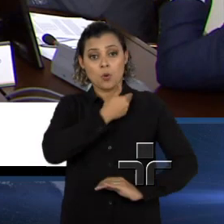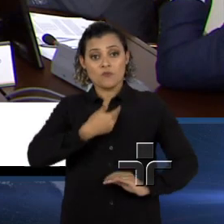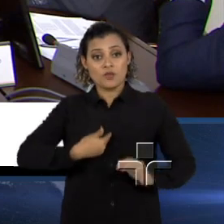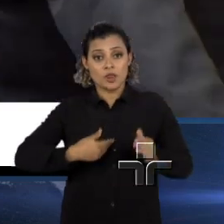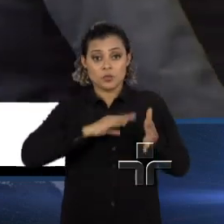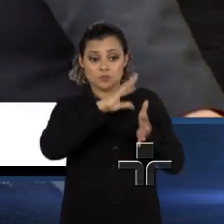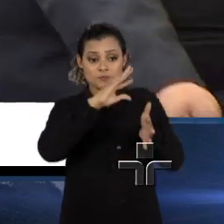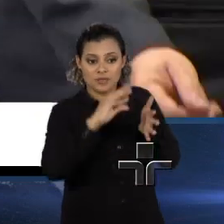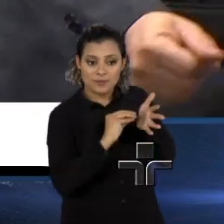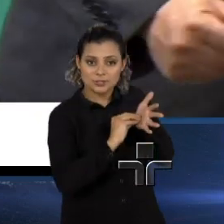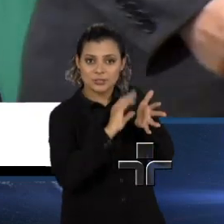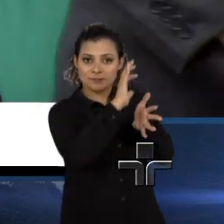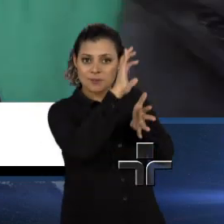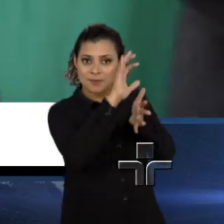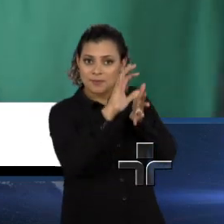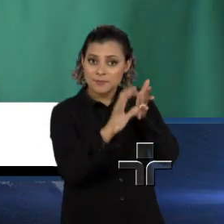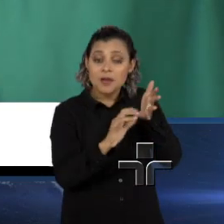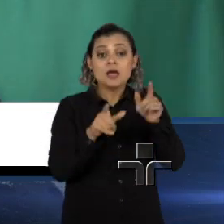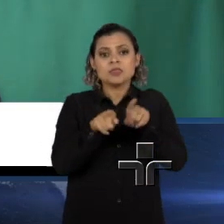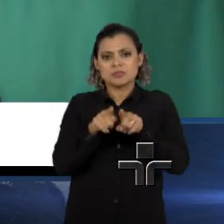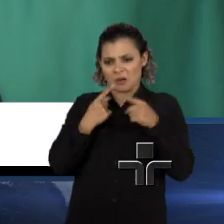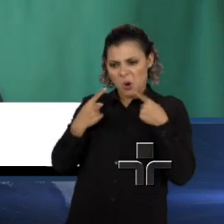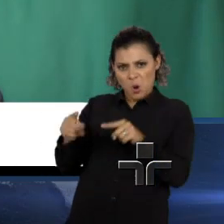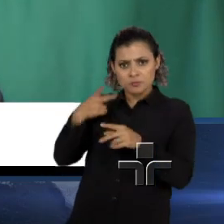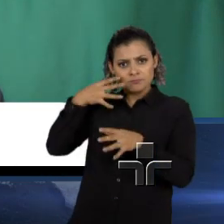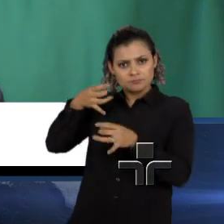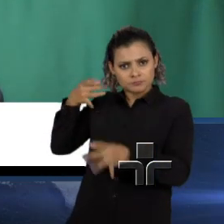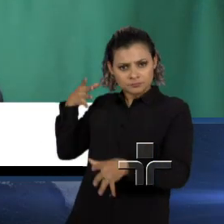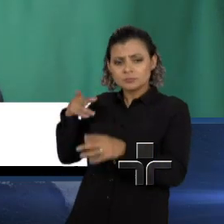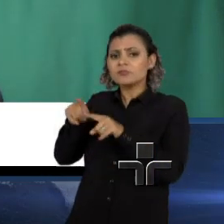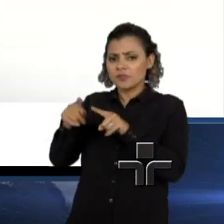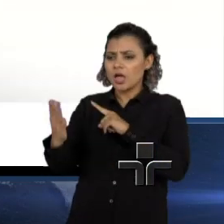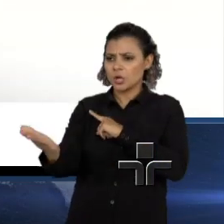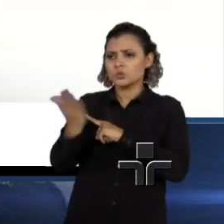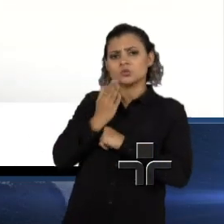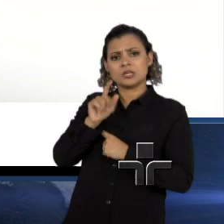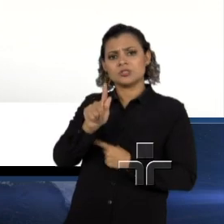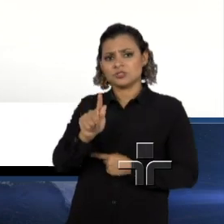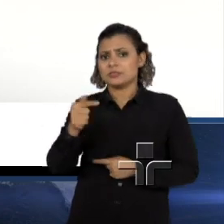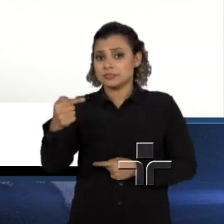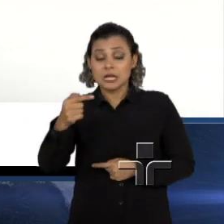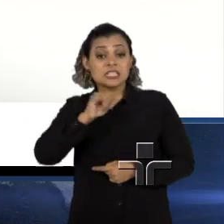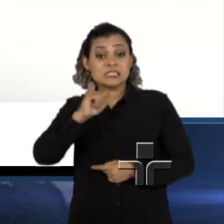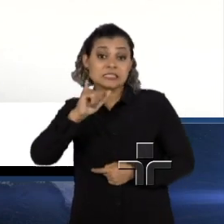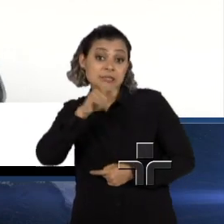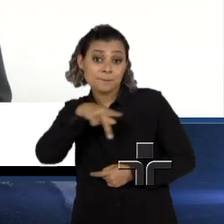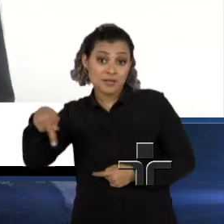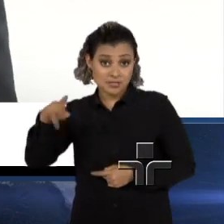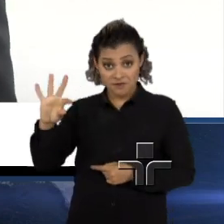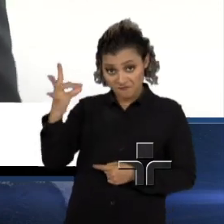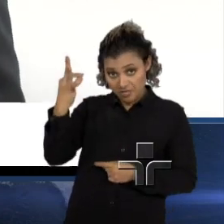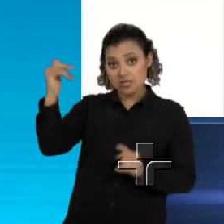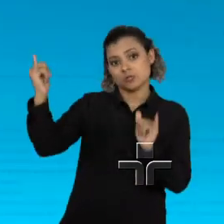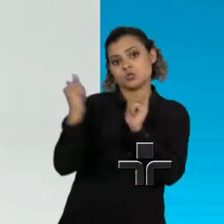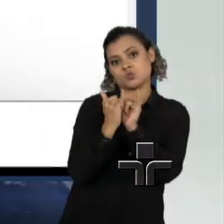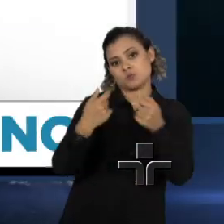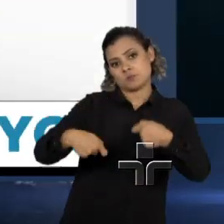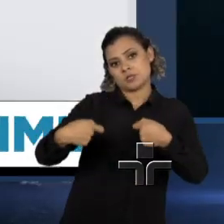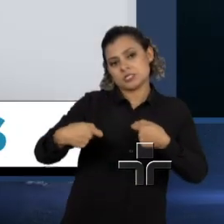Legal, ataca terras indígenas e diz que aceitará a ajuda do G7 se o presidente francês pedir